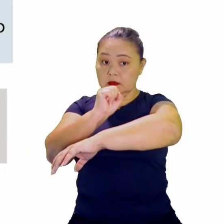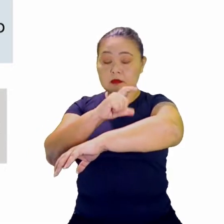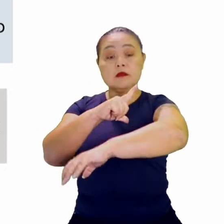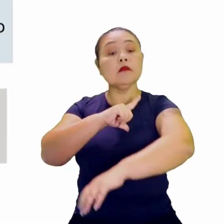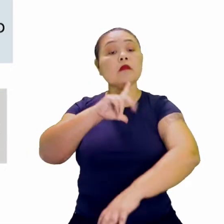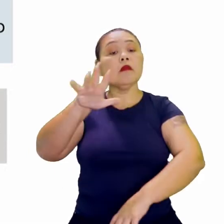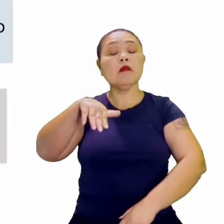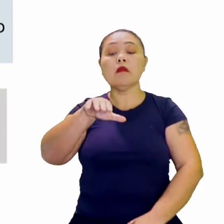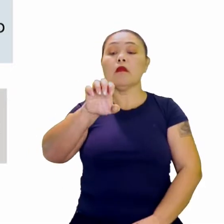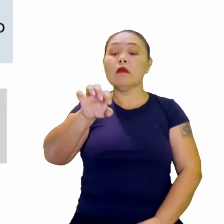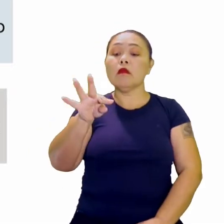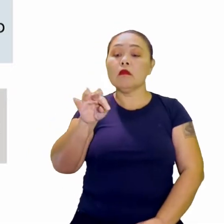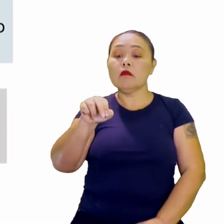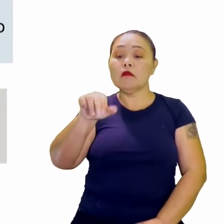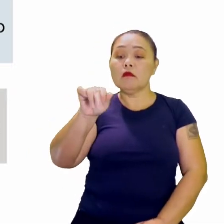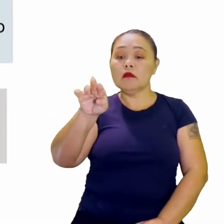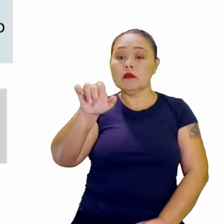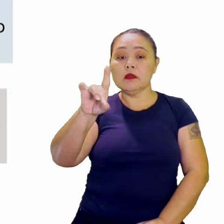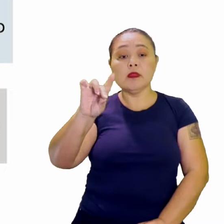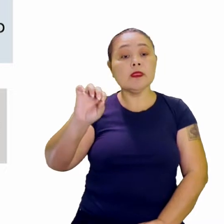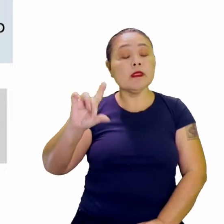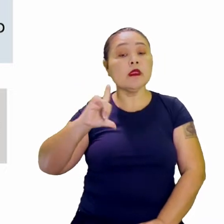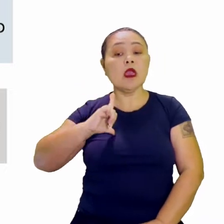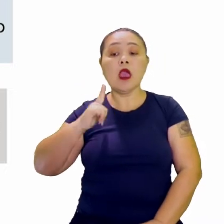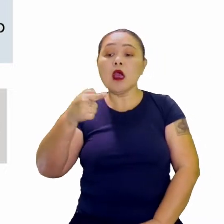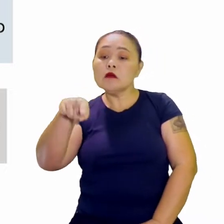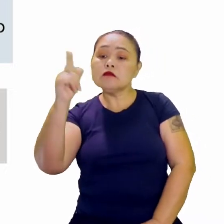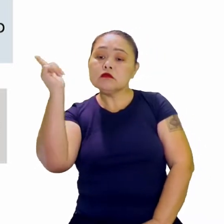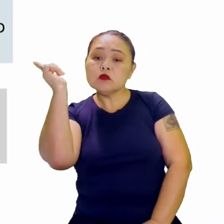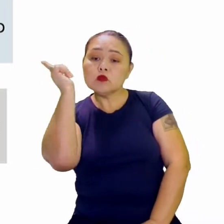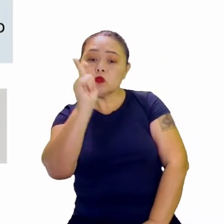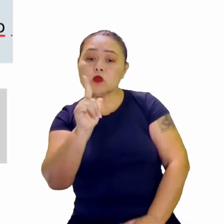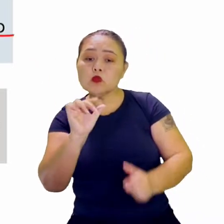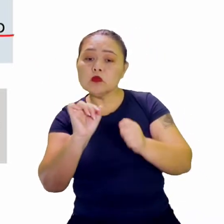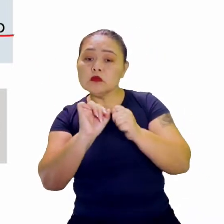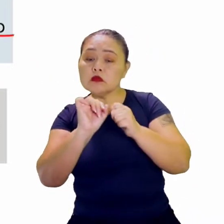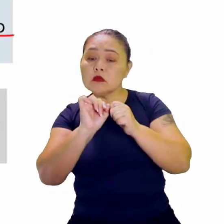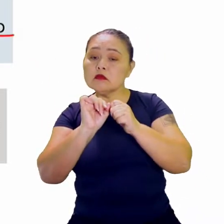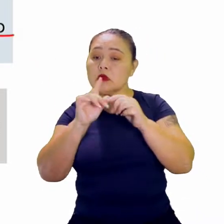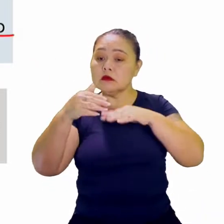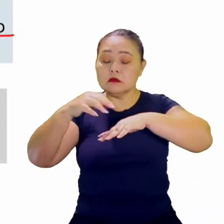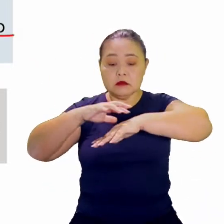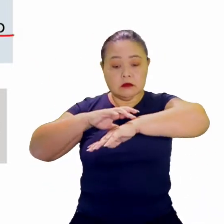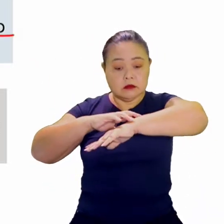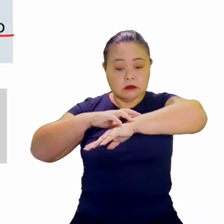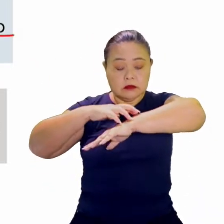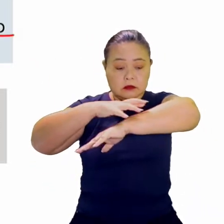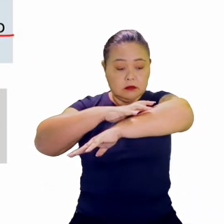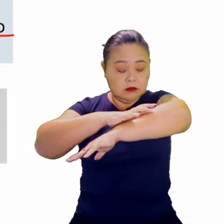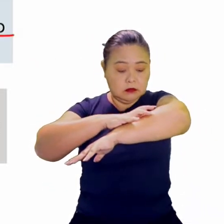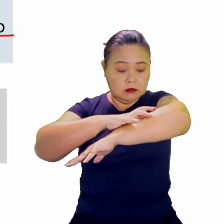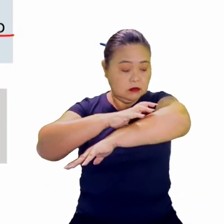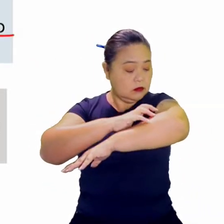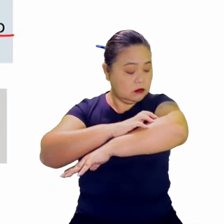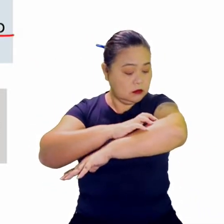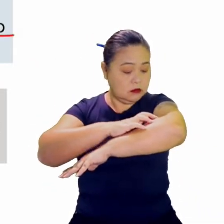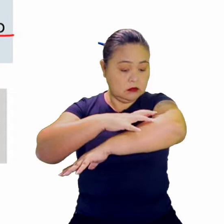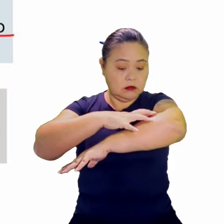Extensibilidade já está associada ao quê? A você conseguir alterar o seu comprimento. Então, ele vai aumentar, ele